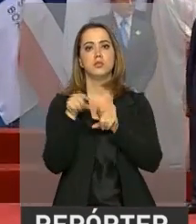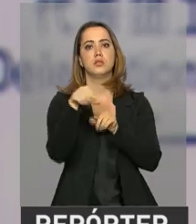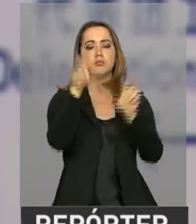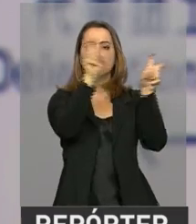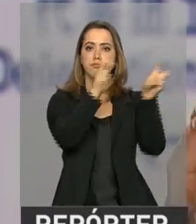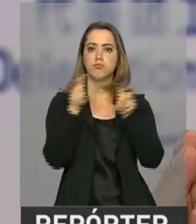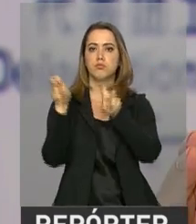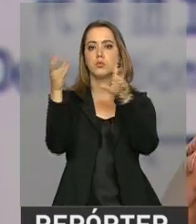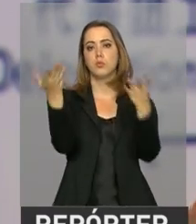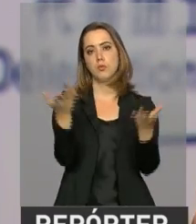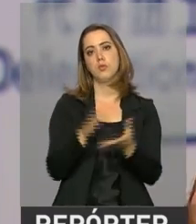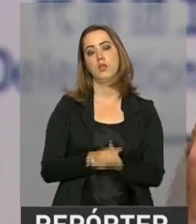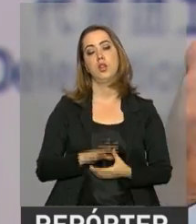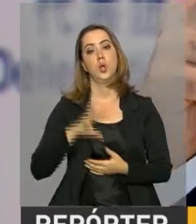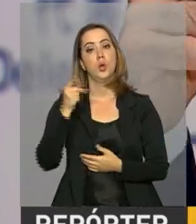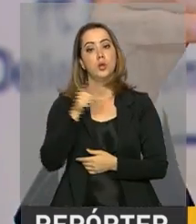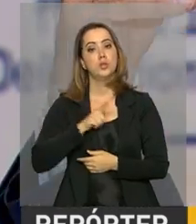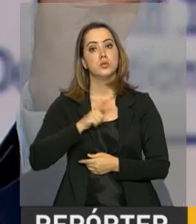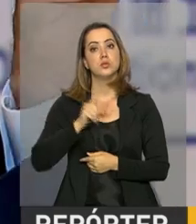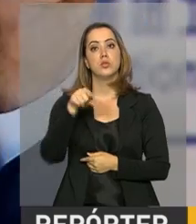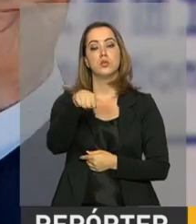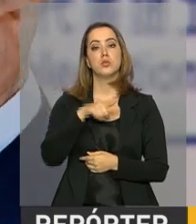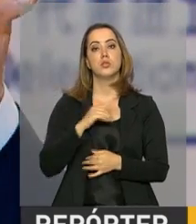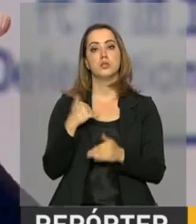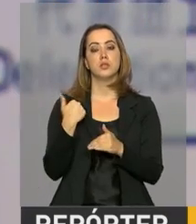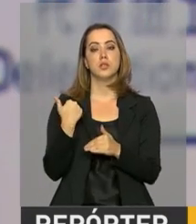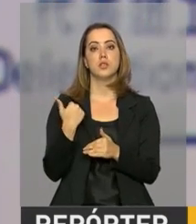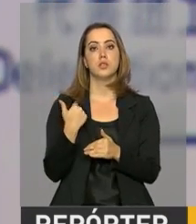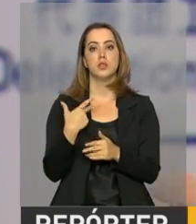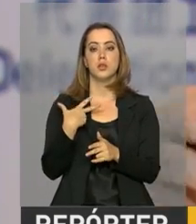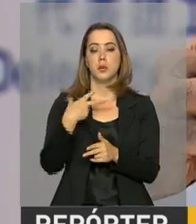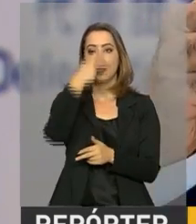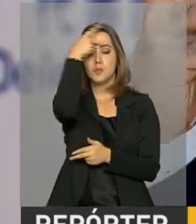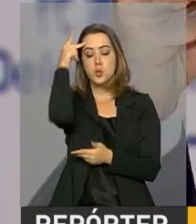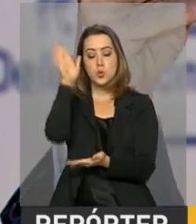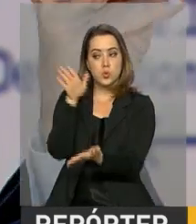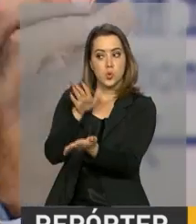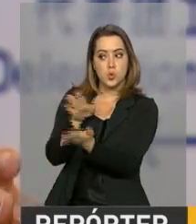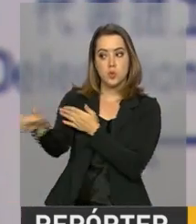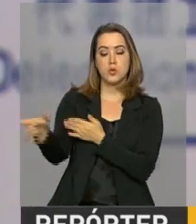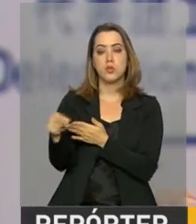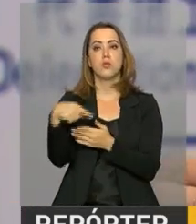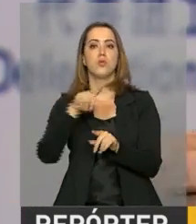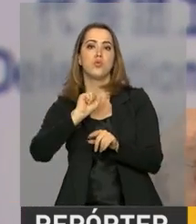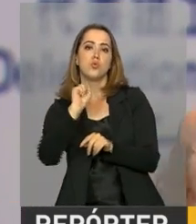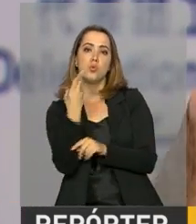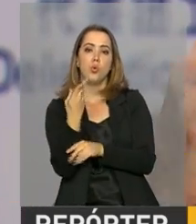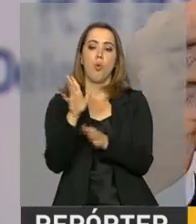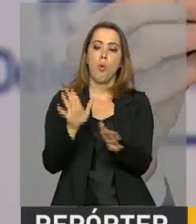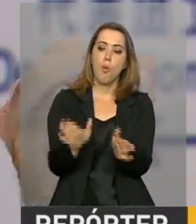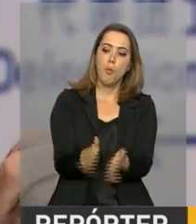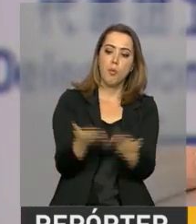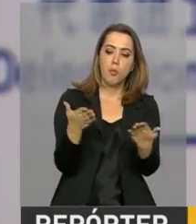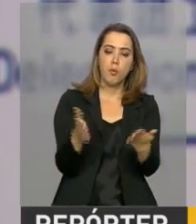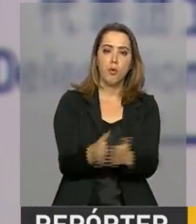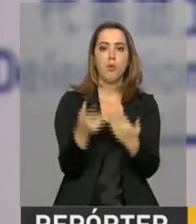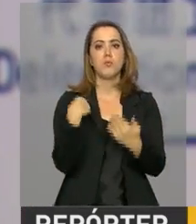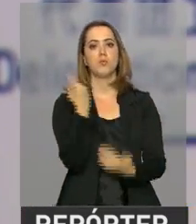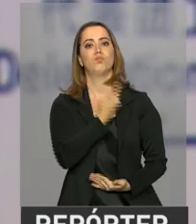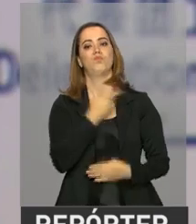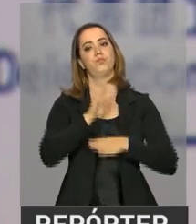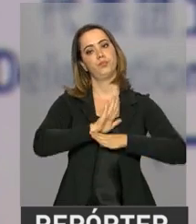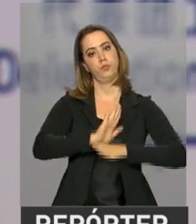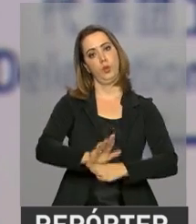pauta. Tudo aquilo que tiver a ver com refugiados, que tiver a ver com carentes, que tiver a ver com pobreza, tem a